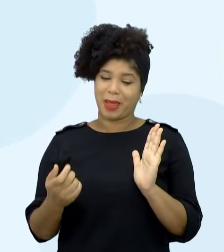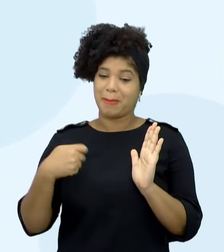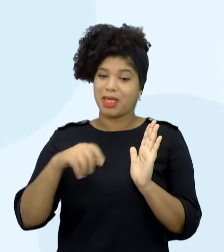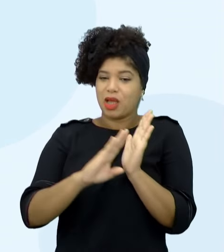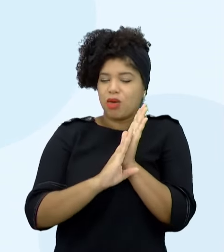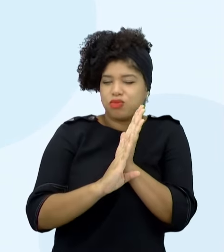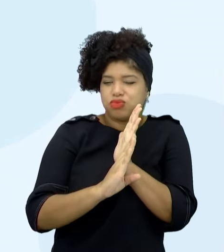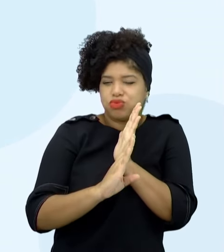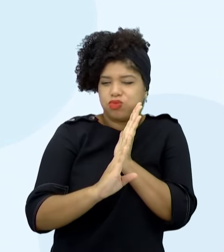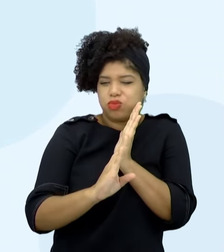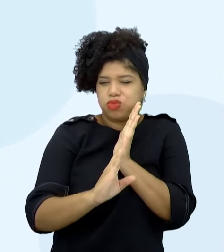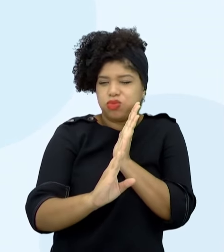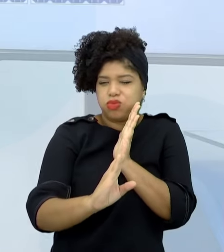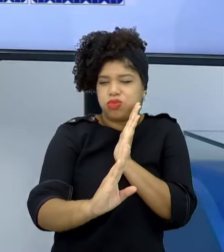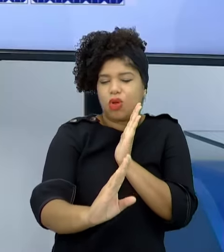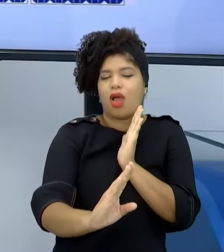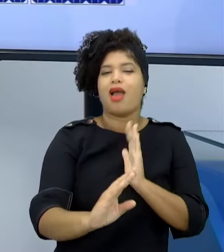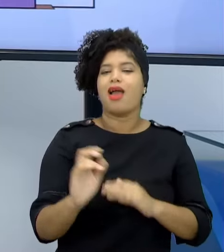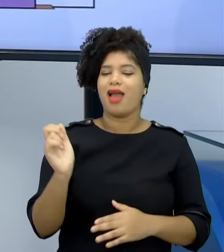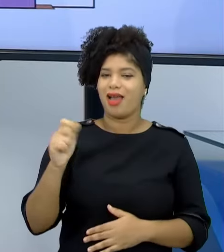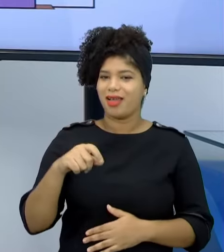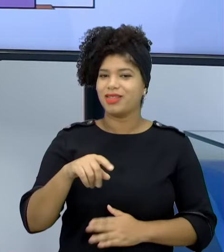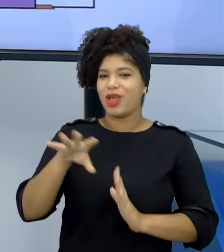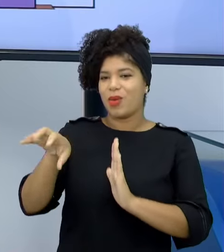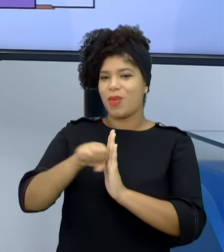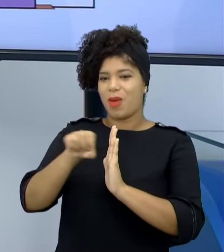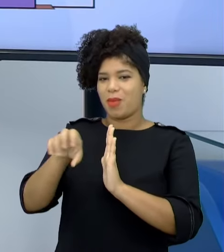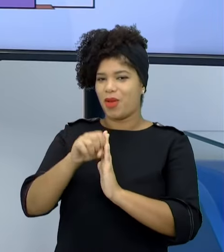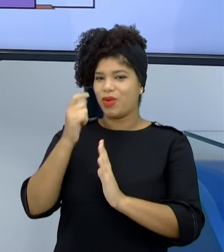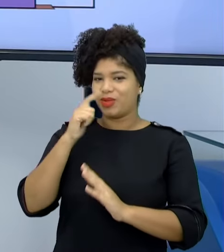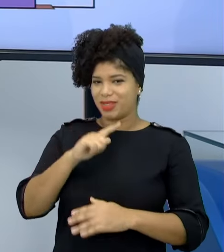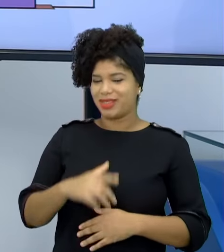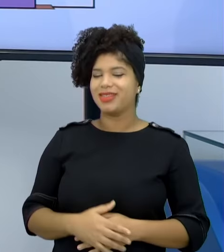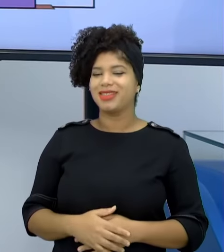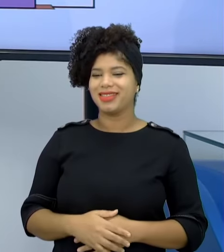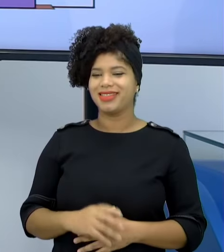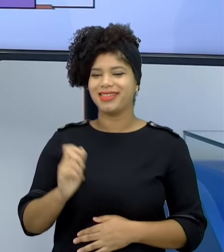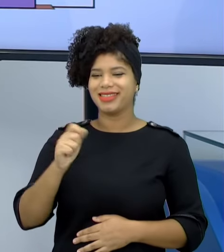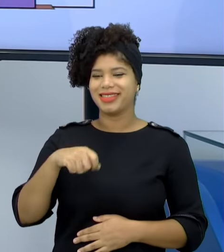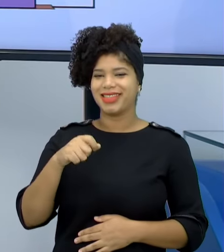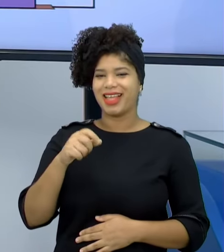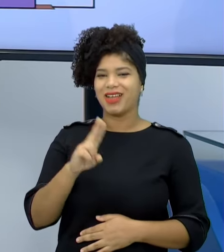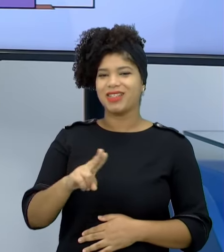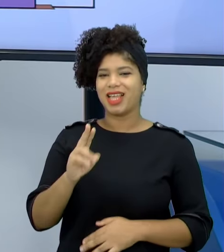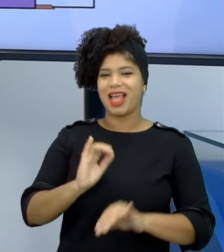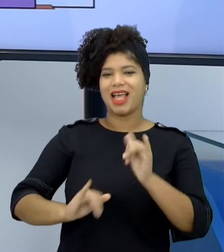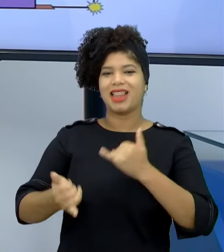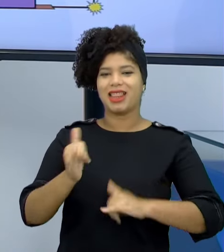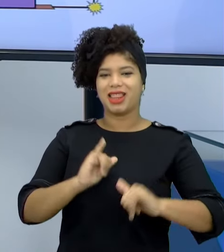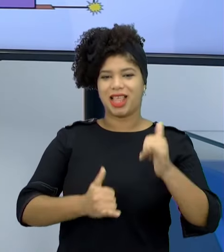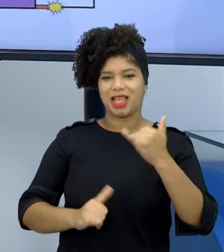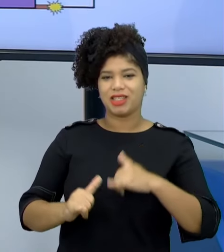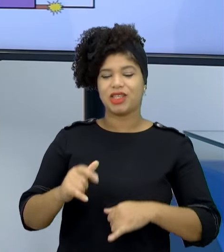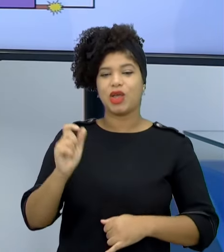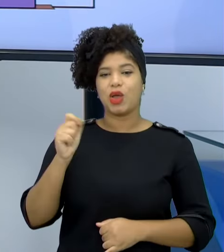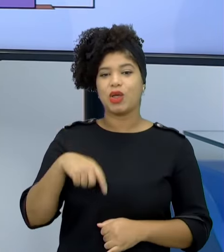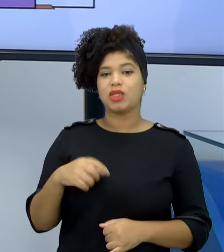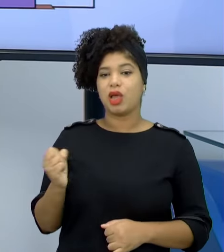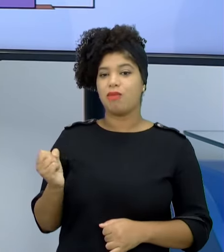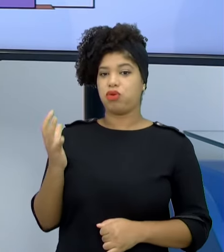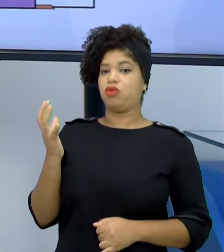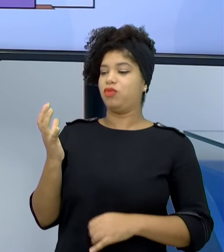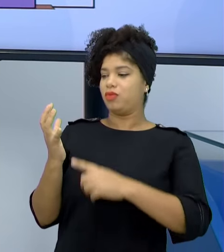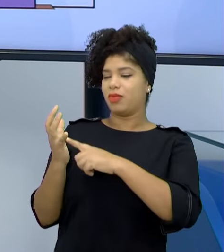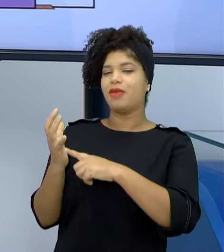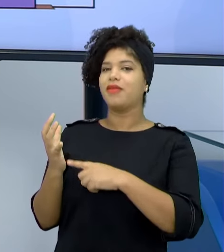efeito bacana e que vai fazer a diferença aí para nós na geração de energia para ligar uma lâmpadazinha, mas já